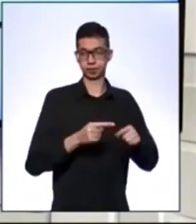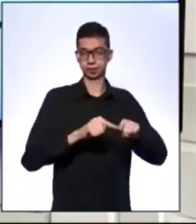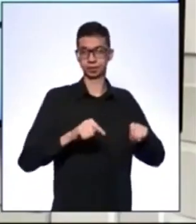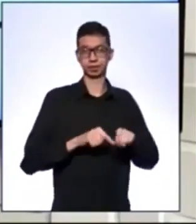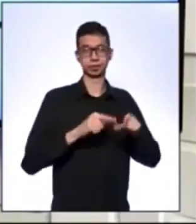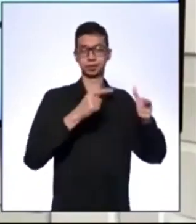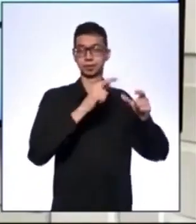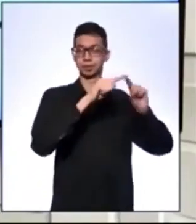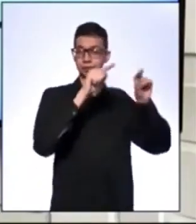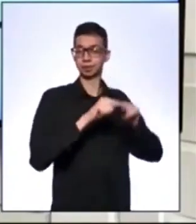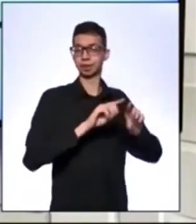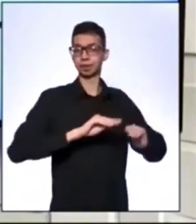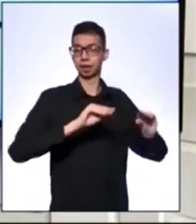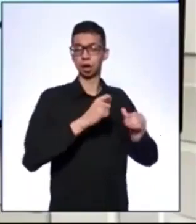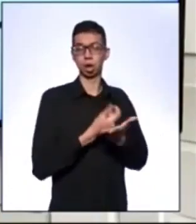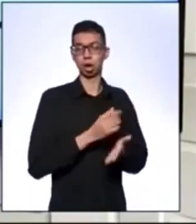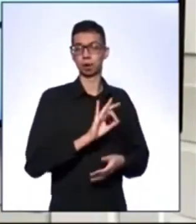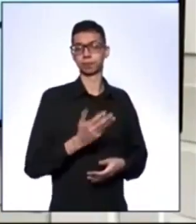Então constrói-se